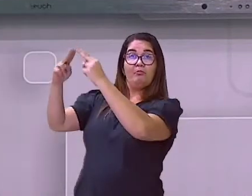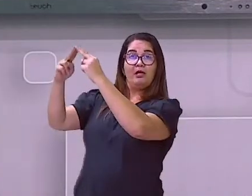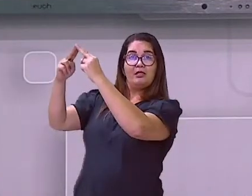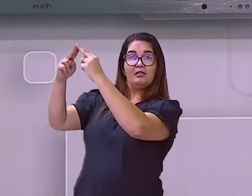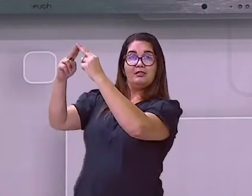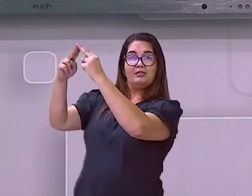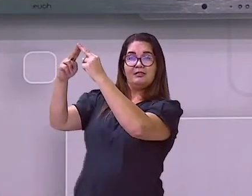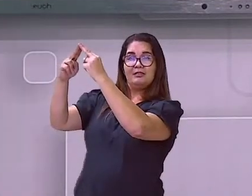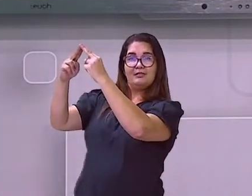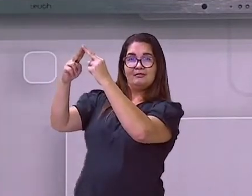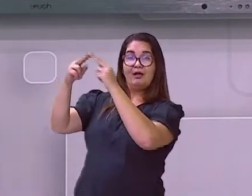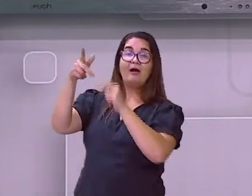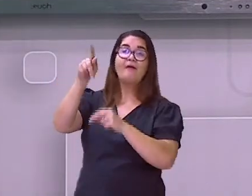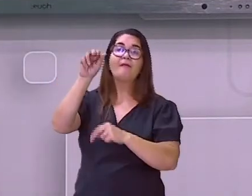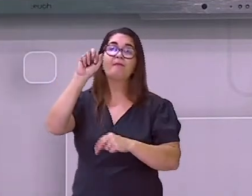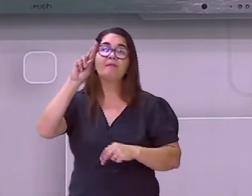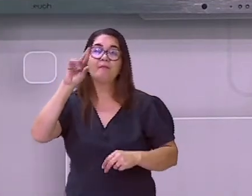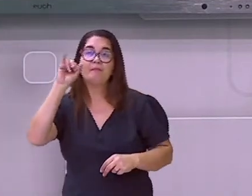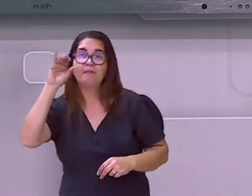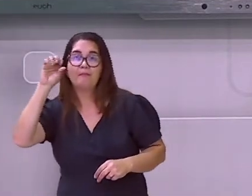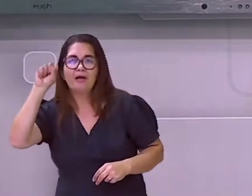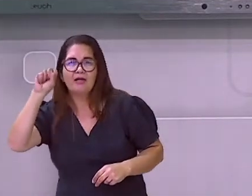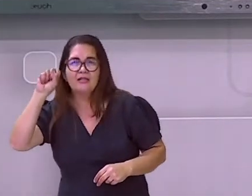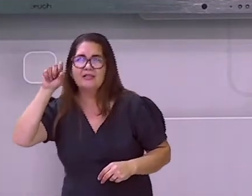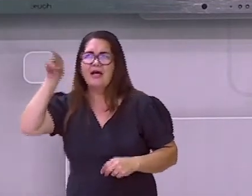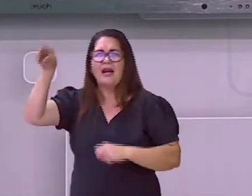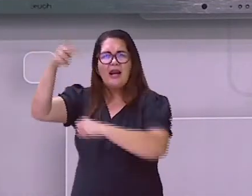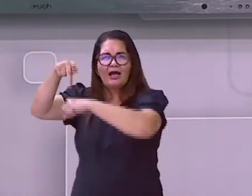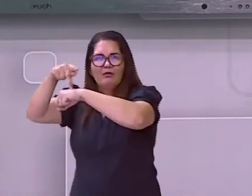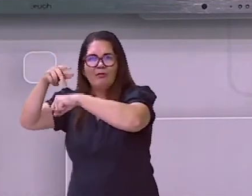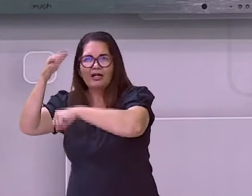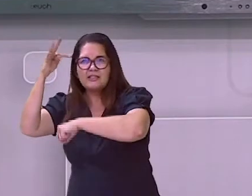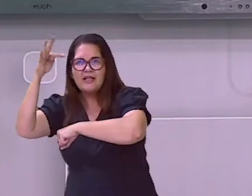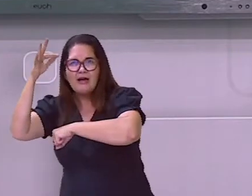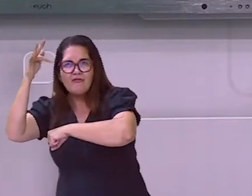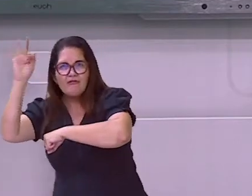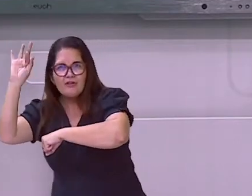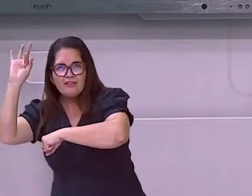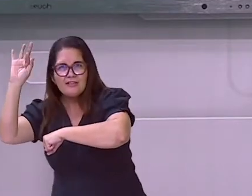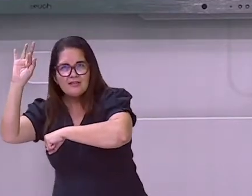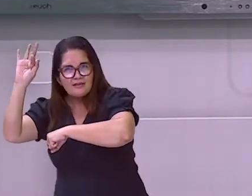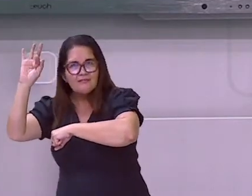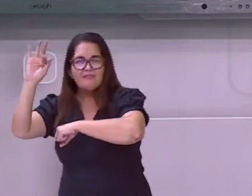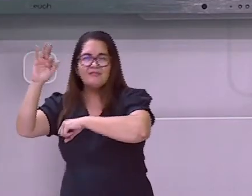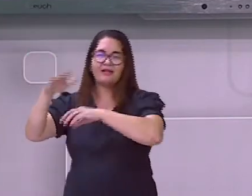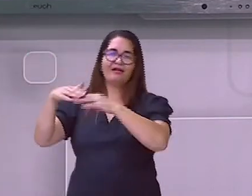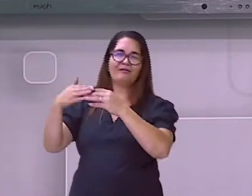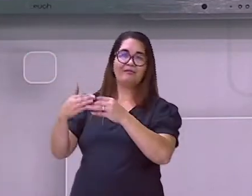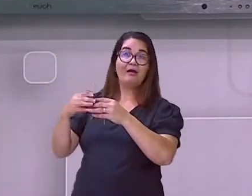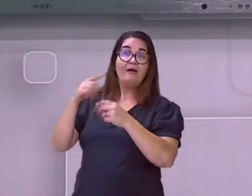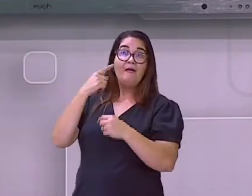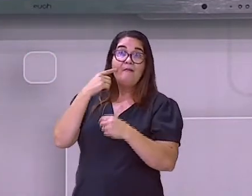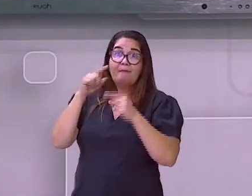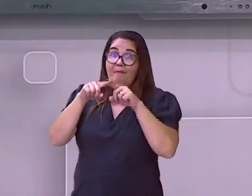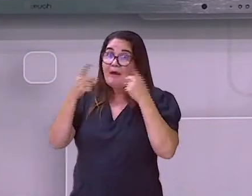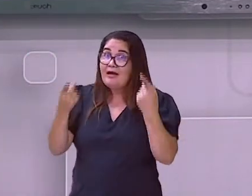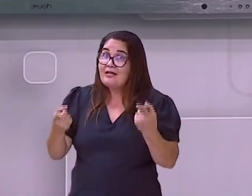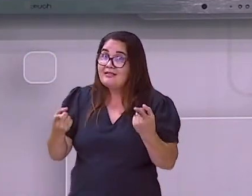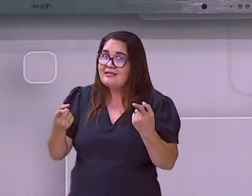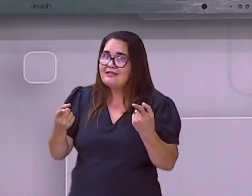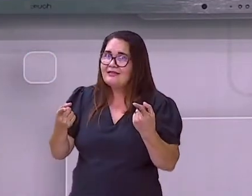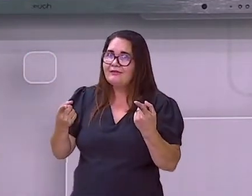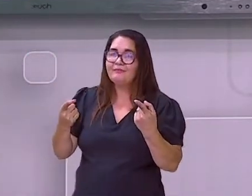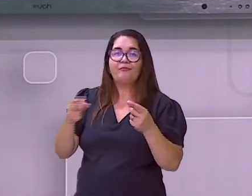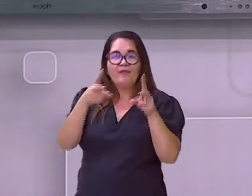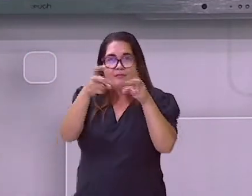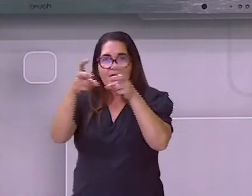a qualidade de vida aqui é melhor do que nos outros países da Europa.